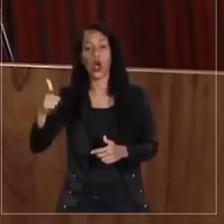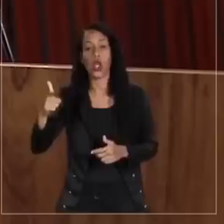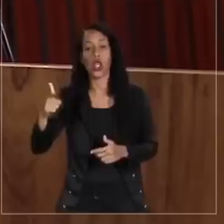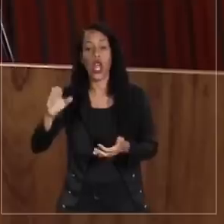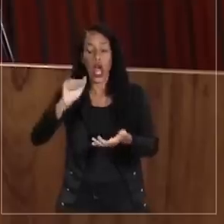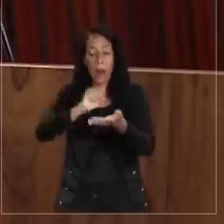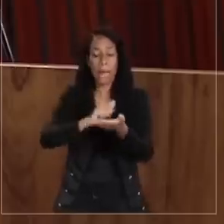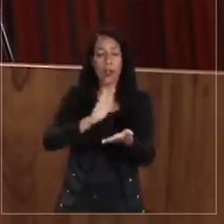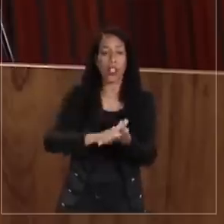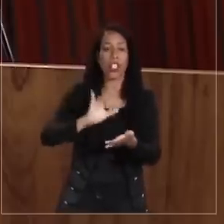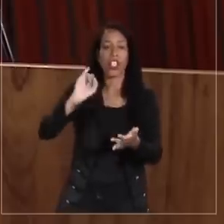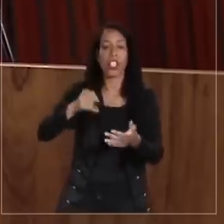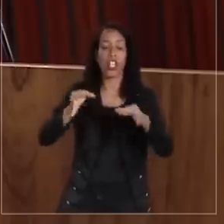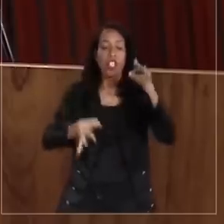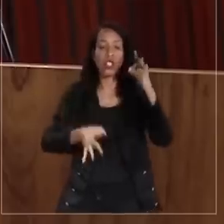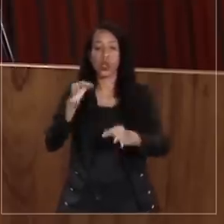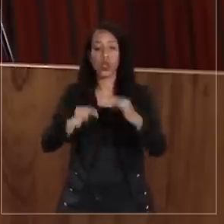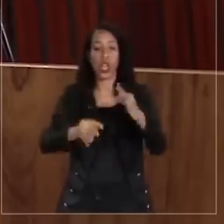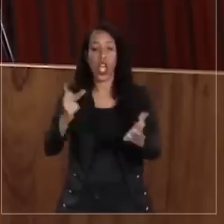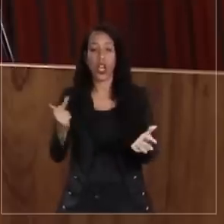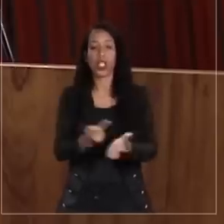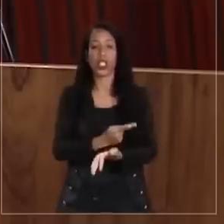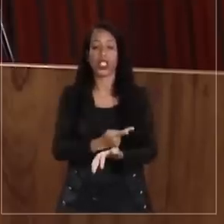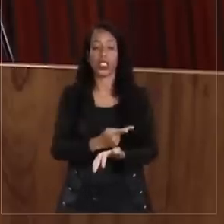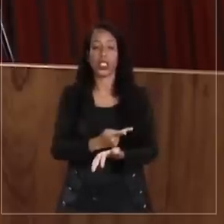multa, nós já julgamos este caso